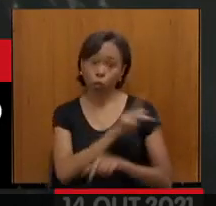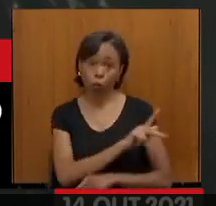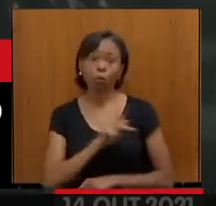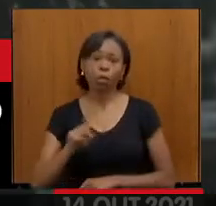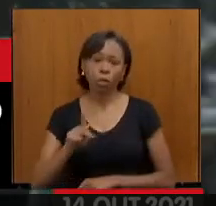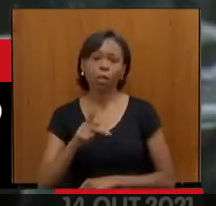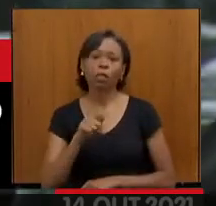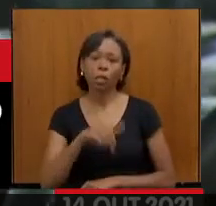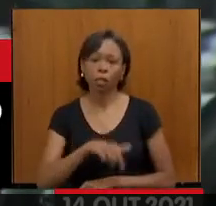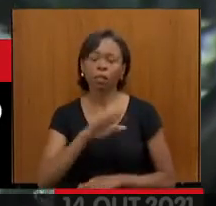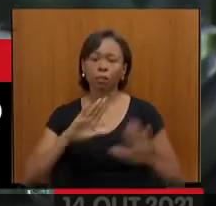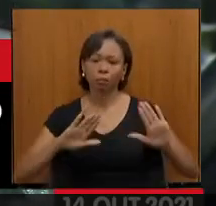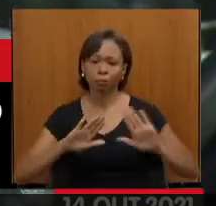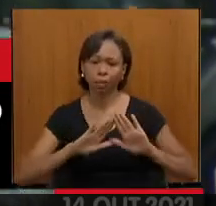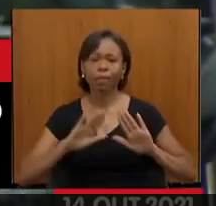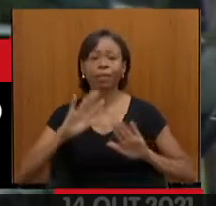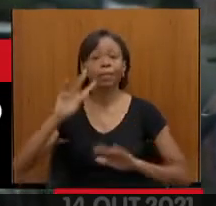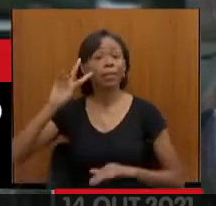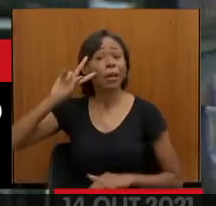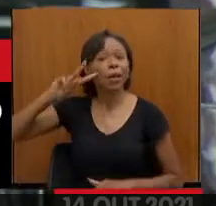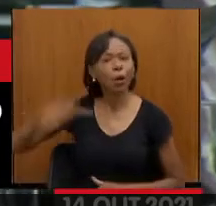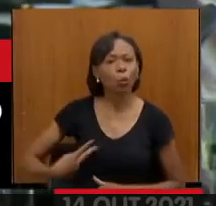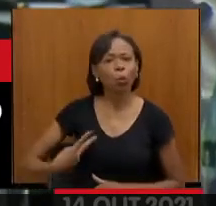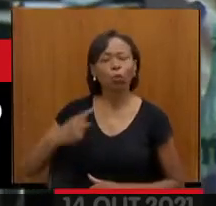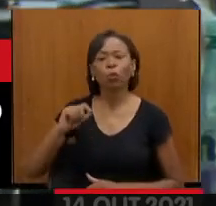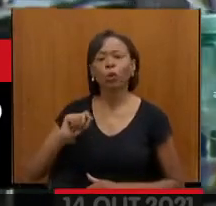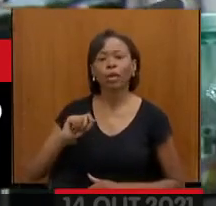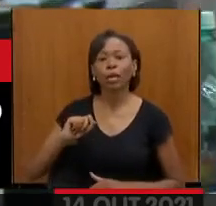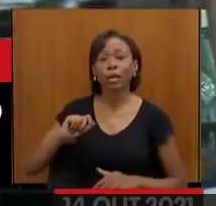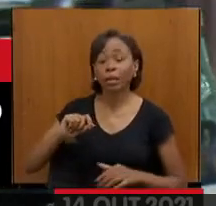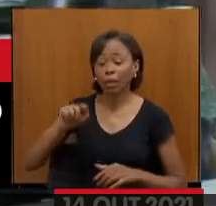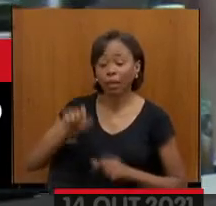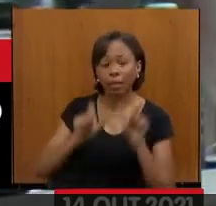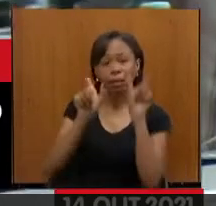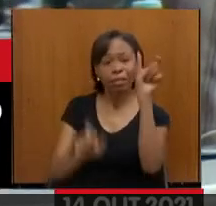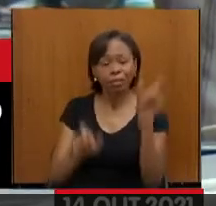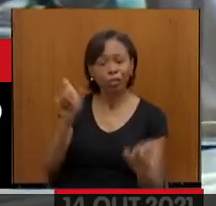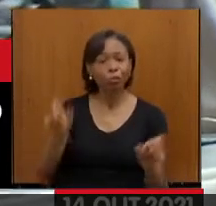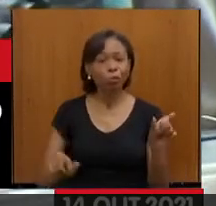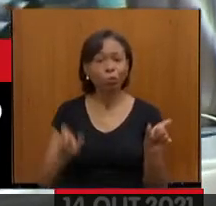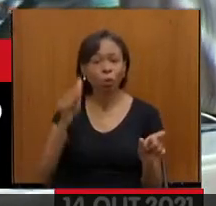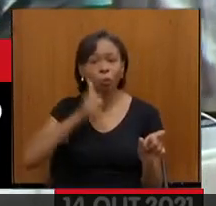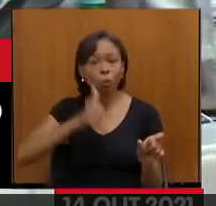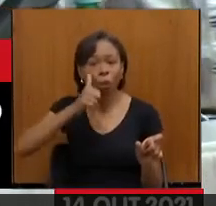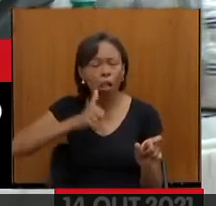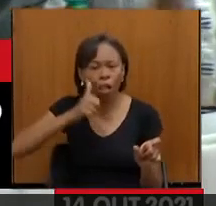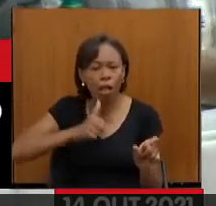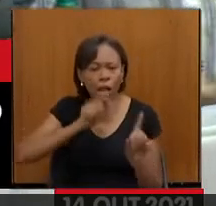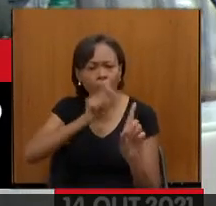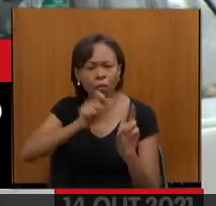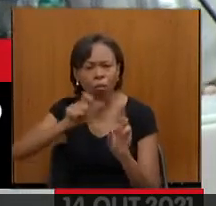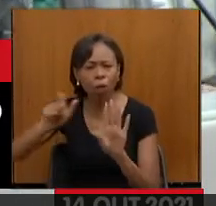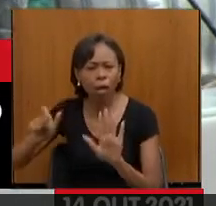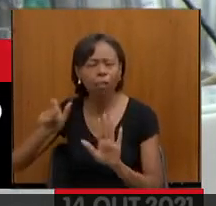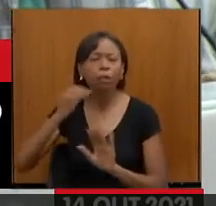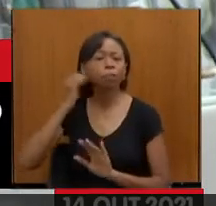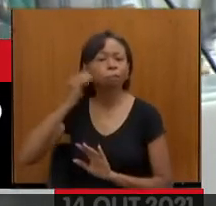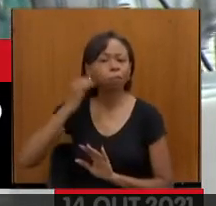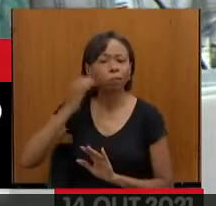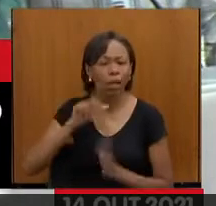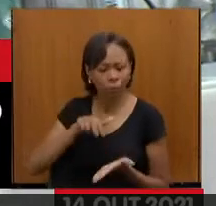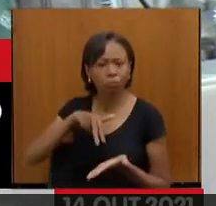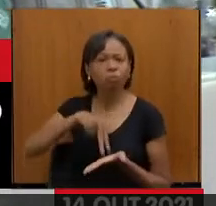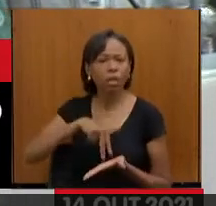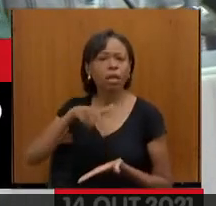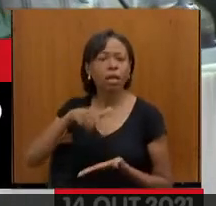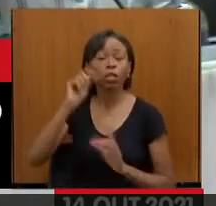de reconhecer que as mulheres que estão aqui nesse parlamento, elas têm direito à maternidade e mudar o regimento